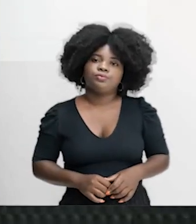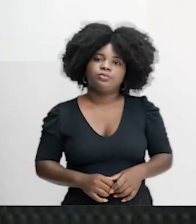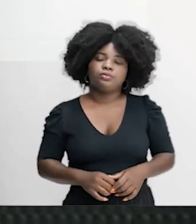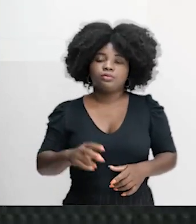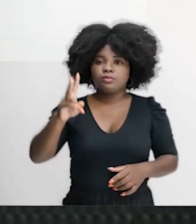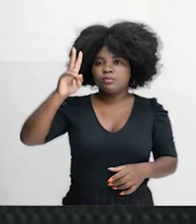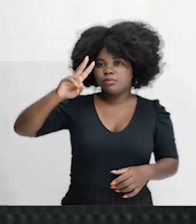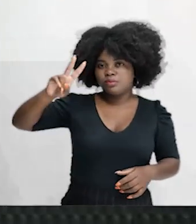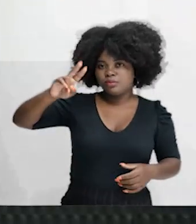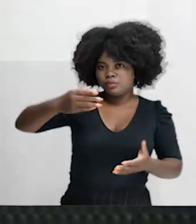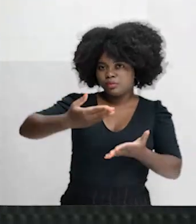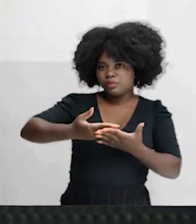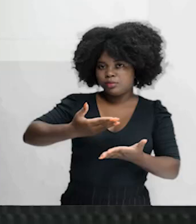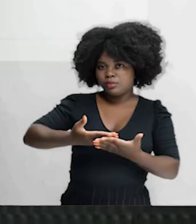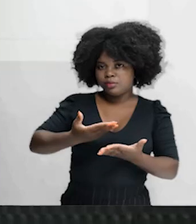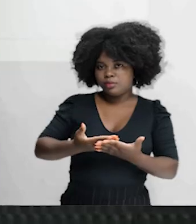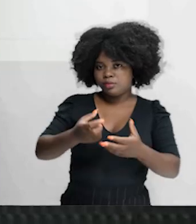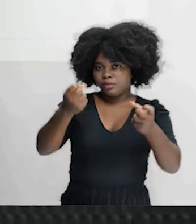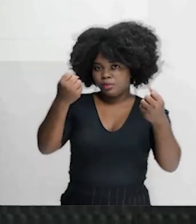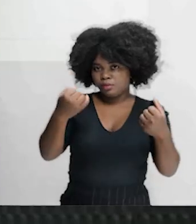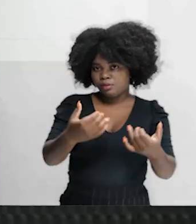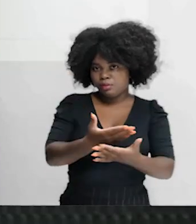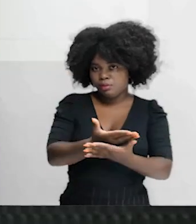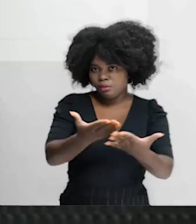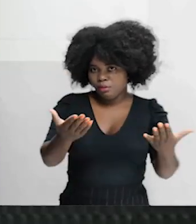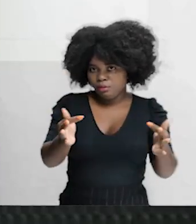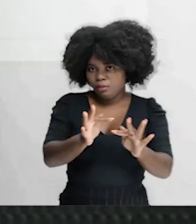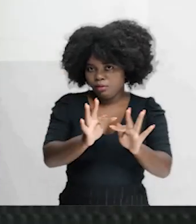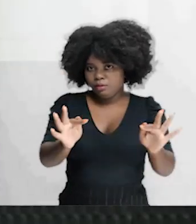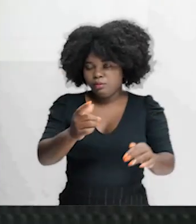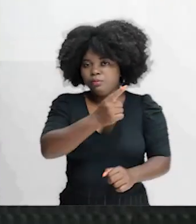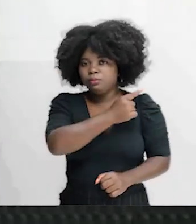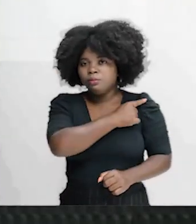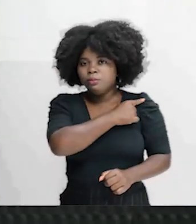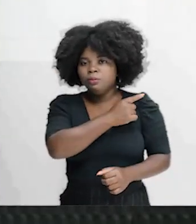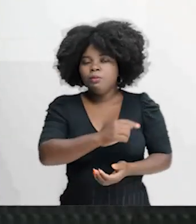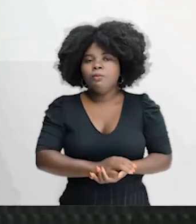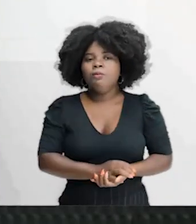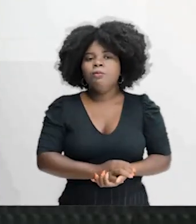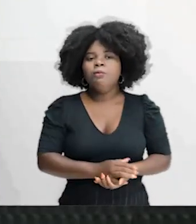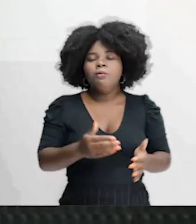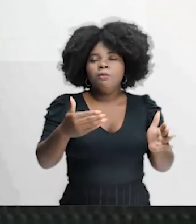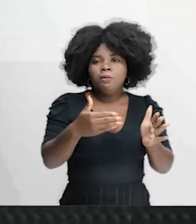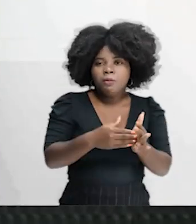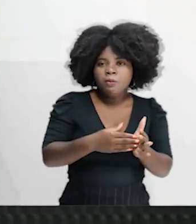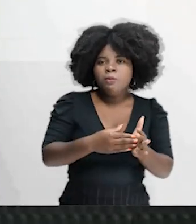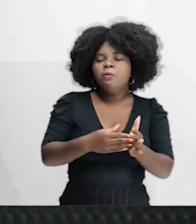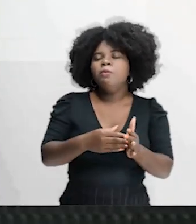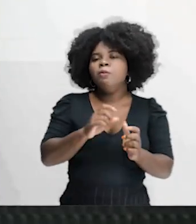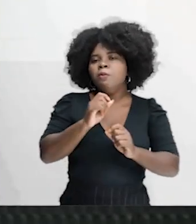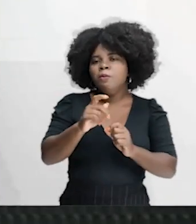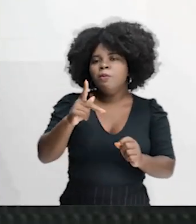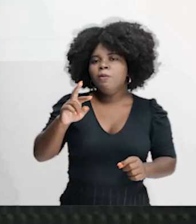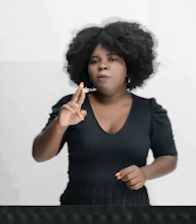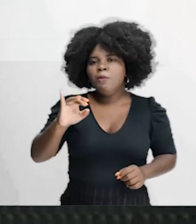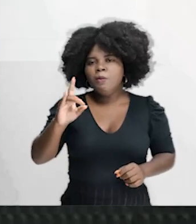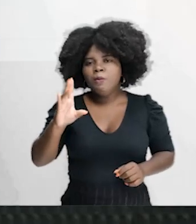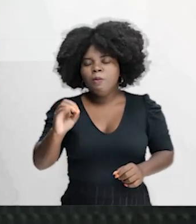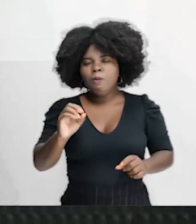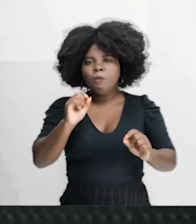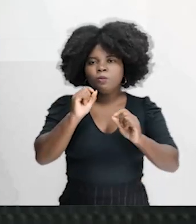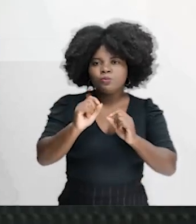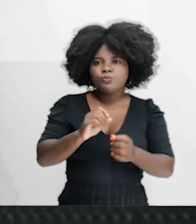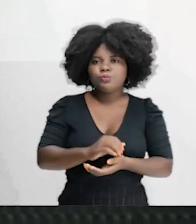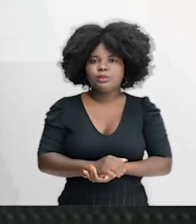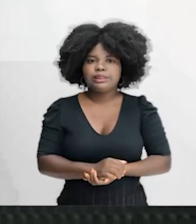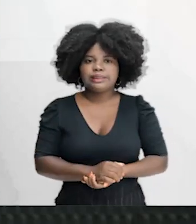estão lembrados disso lá da função lá na primeira série. Galera, e o outro elemento é o período. O